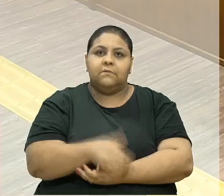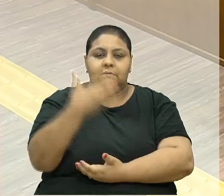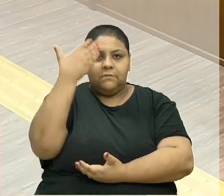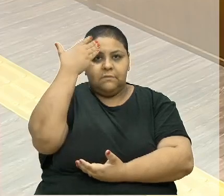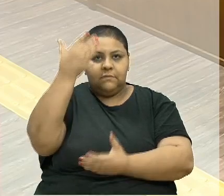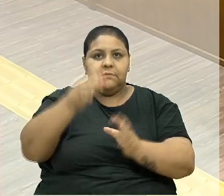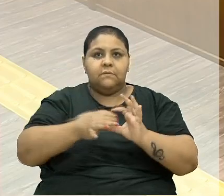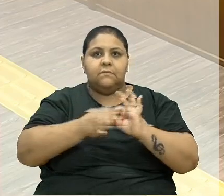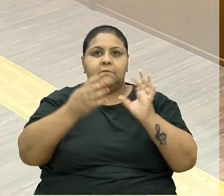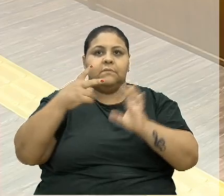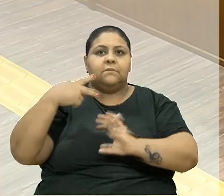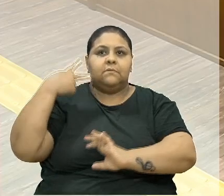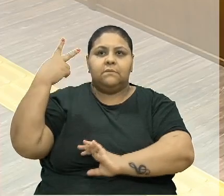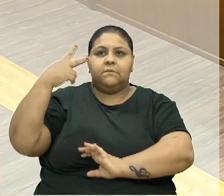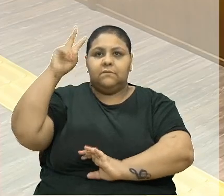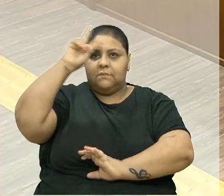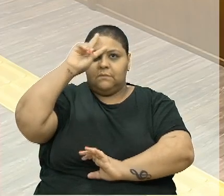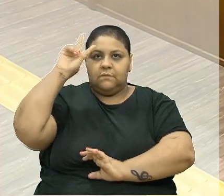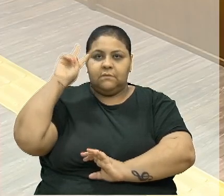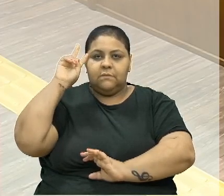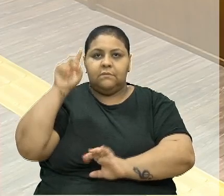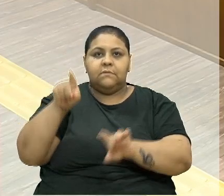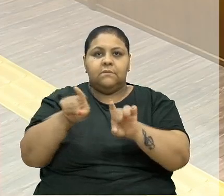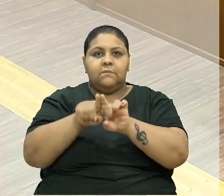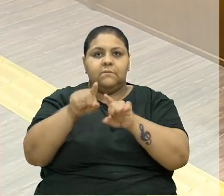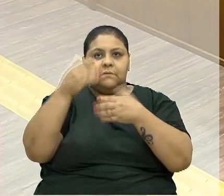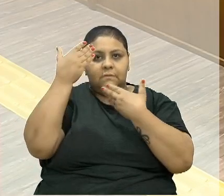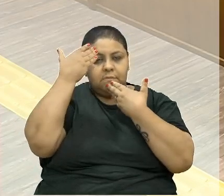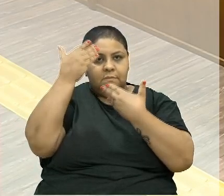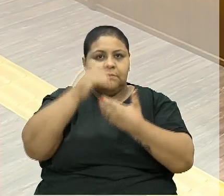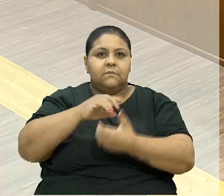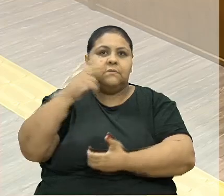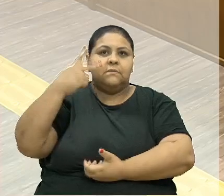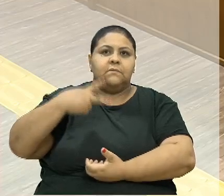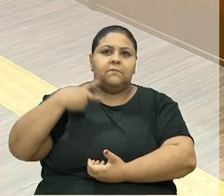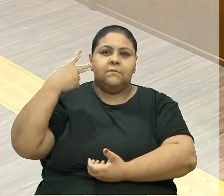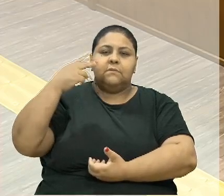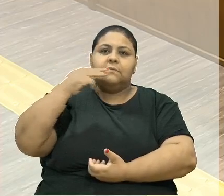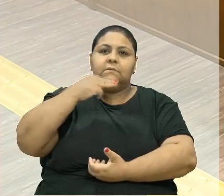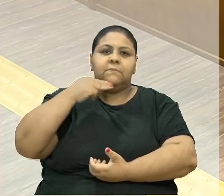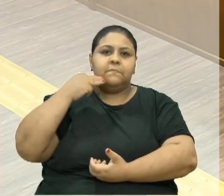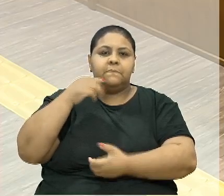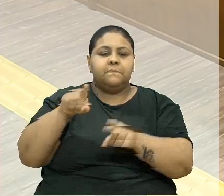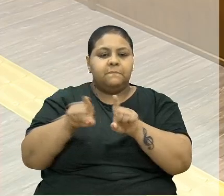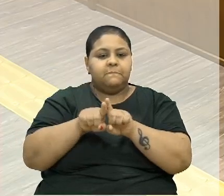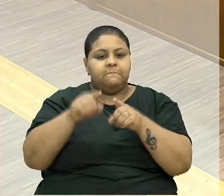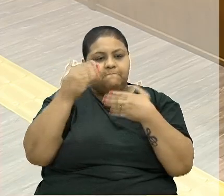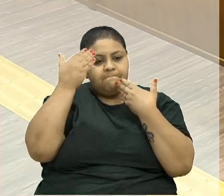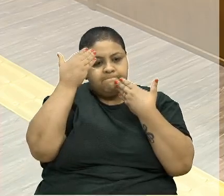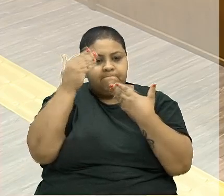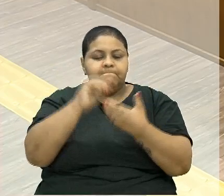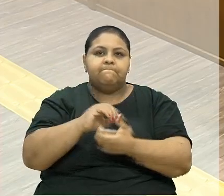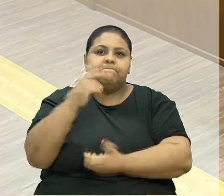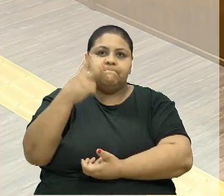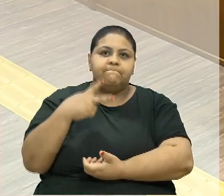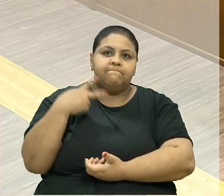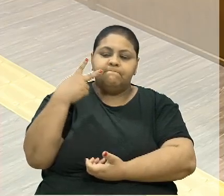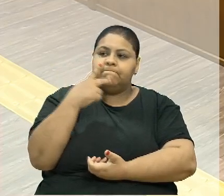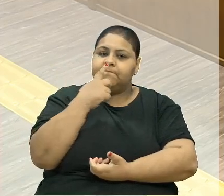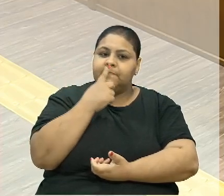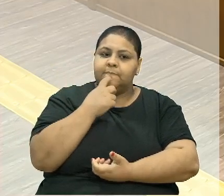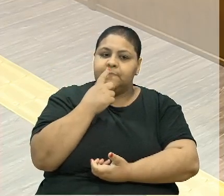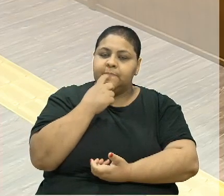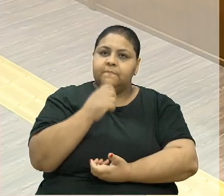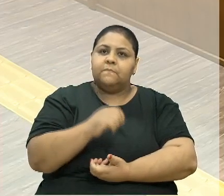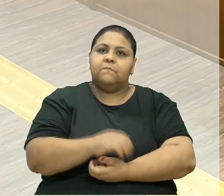Agradece e abre mão. Vereador Velocino. Também agradece. Vereadora Marisol Santos também agradece e abre mão. Vereadora Rose